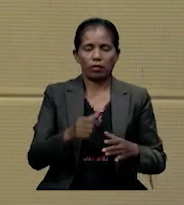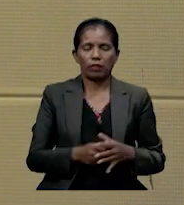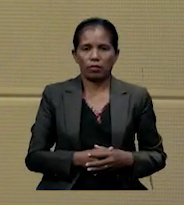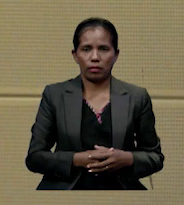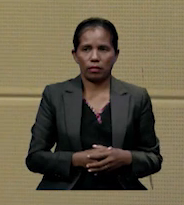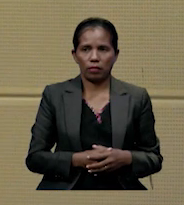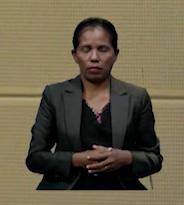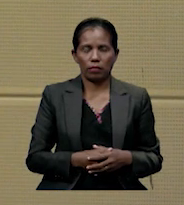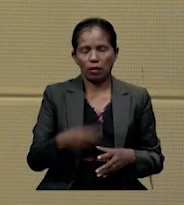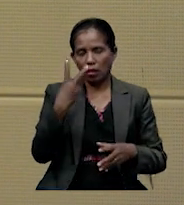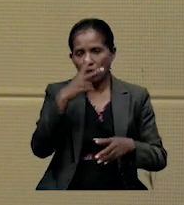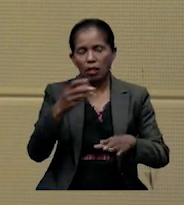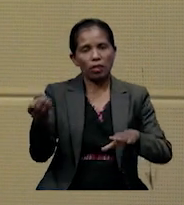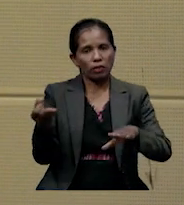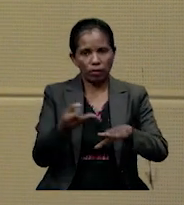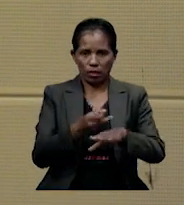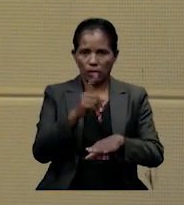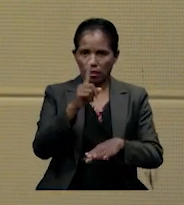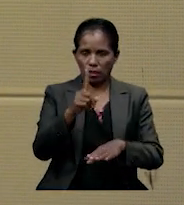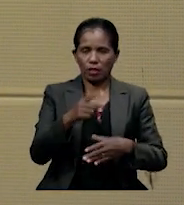Lemos o documento